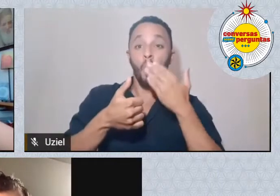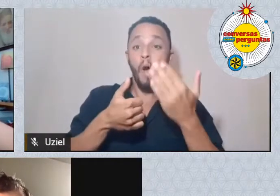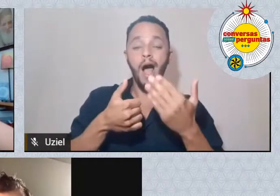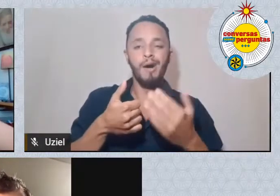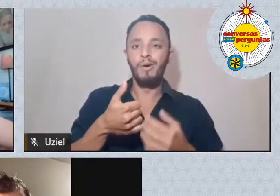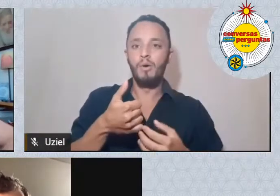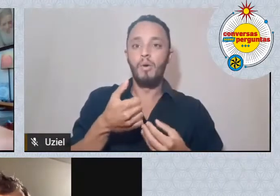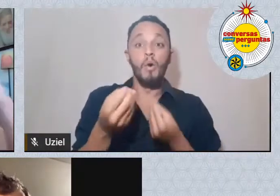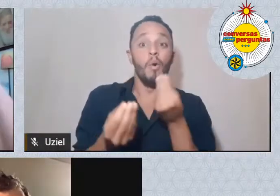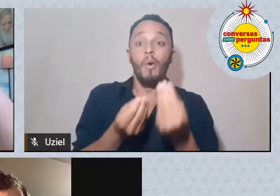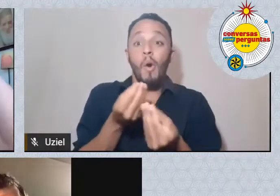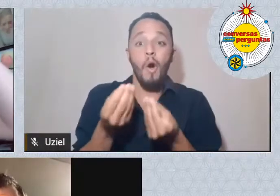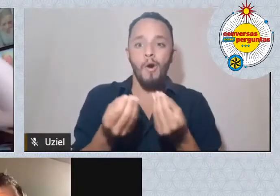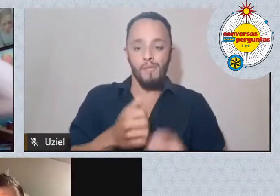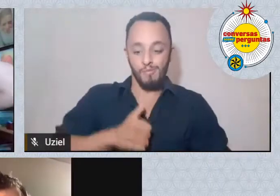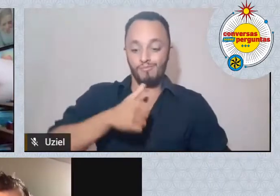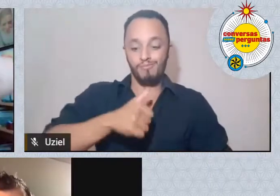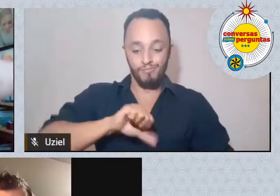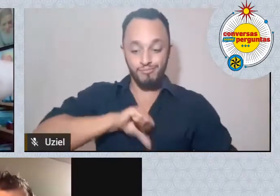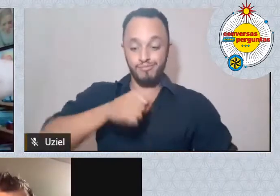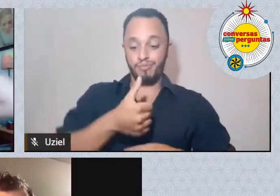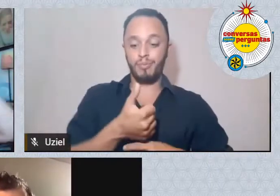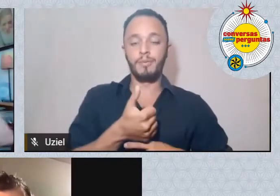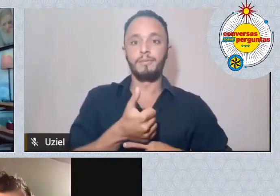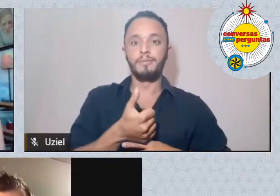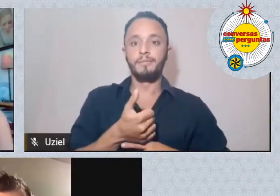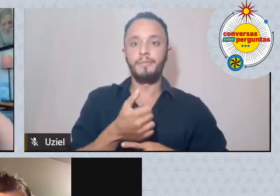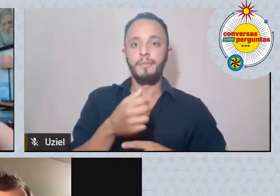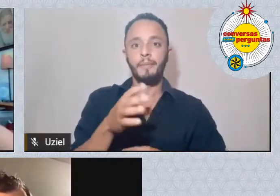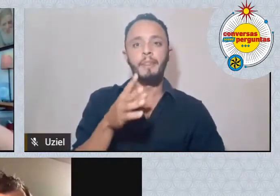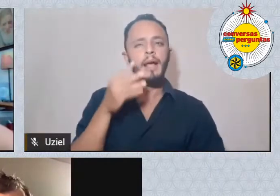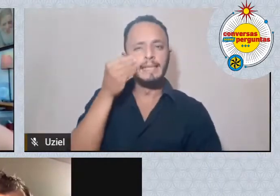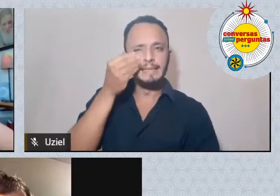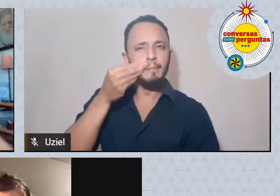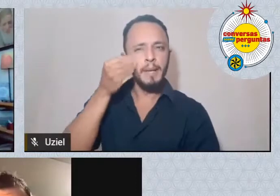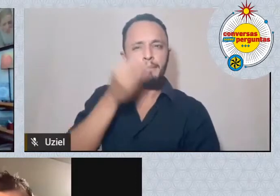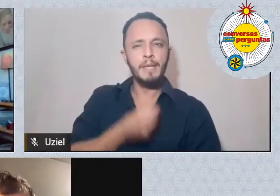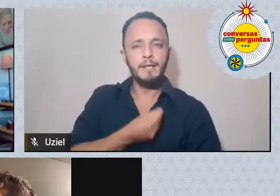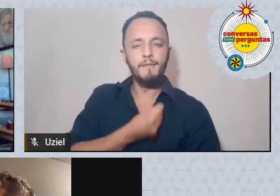uma vida onde tem menos intervalo do que você pode ou consegue ou